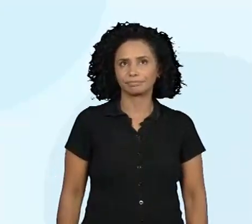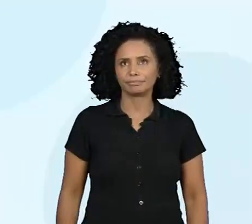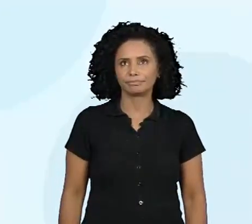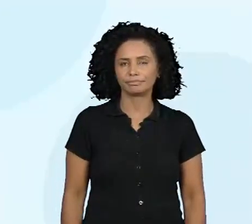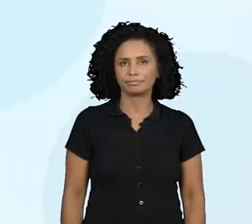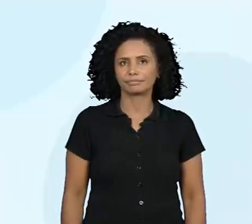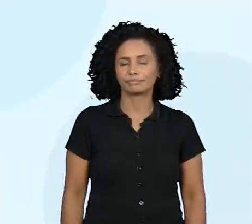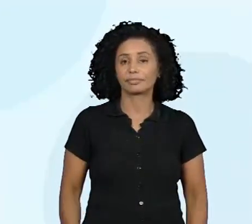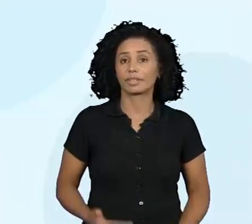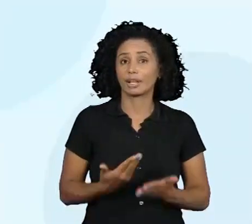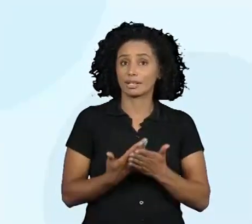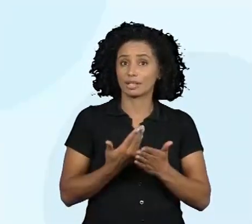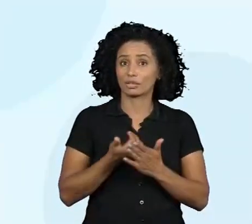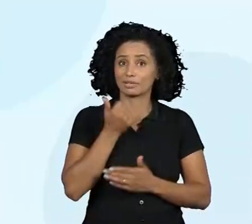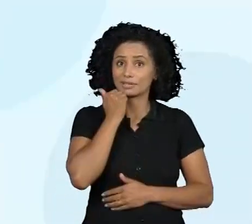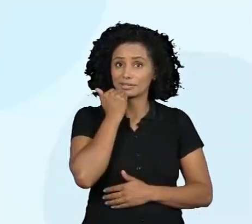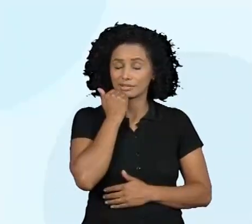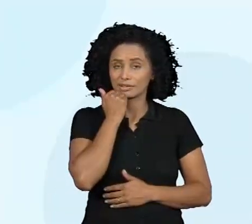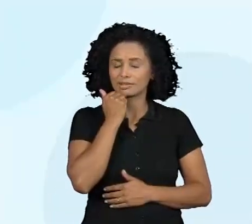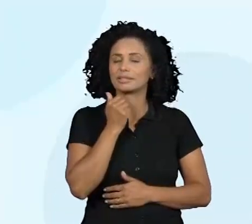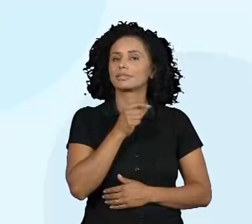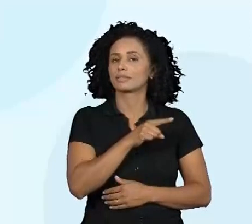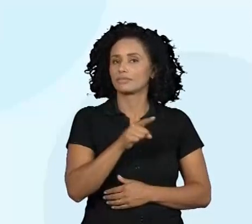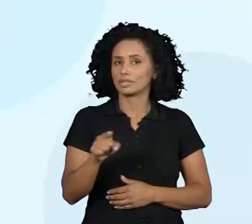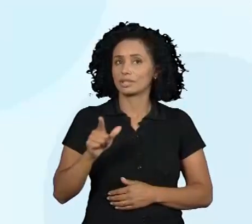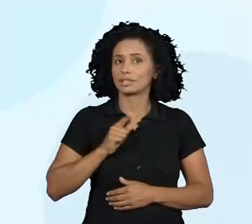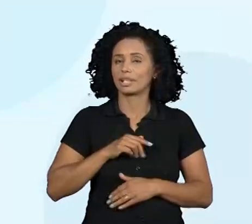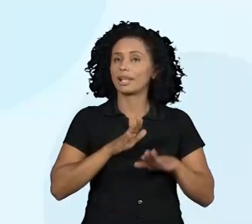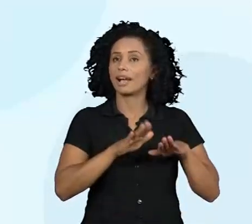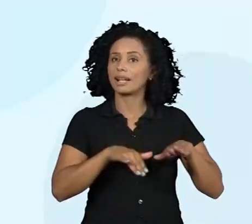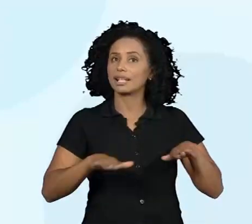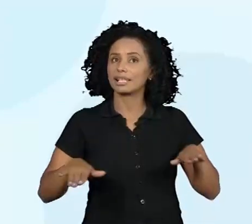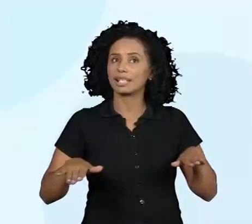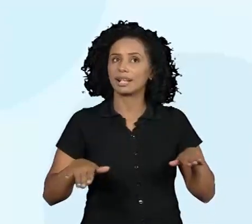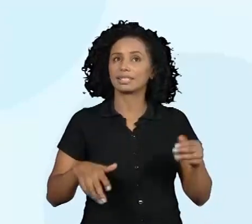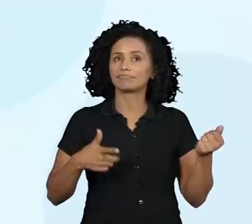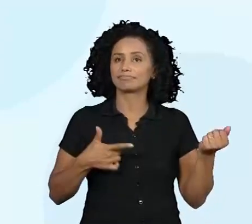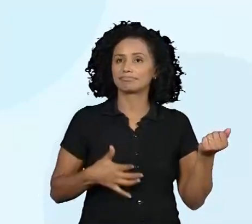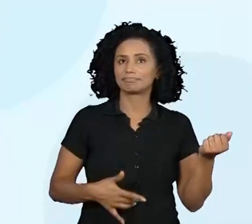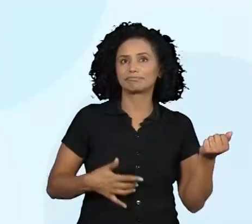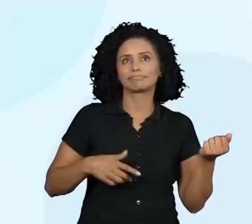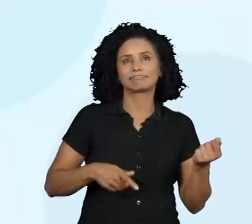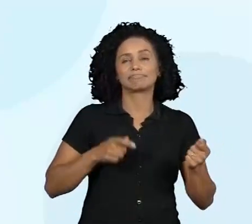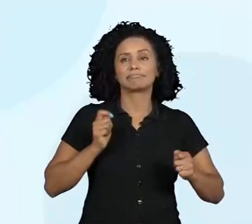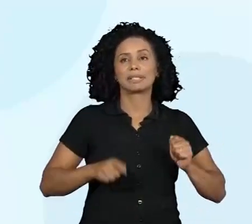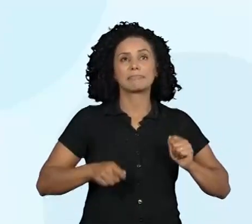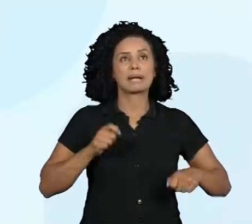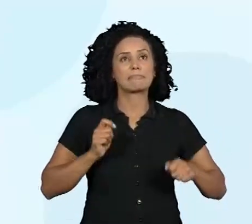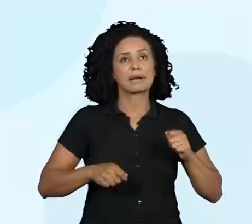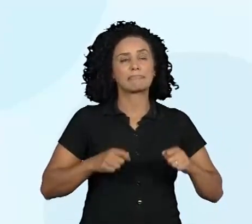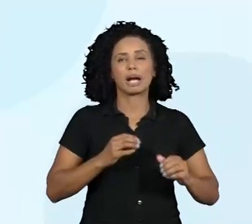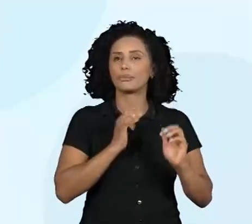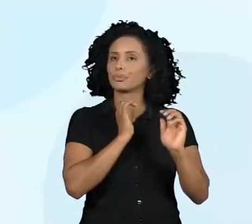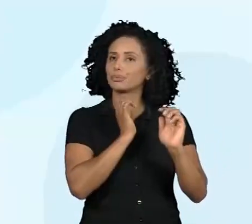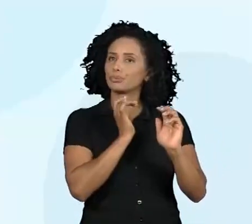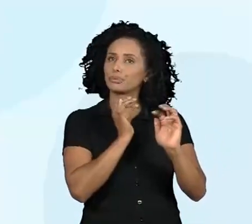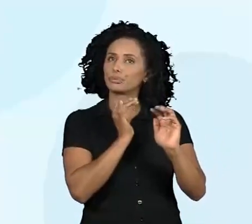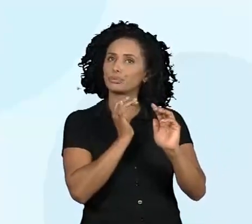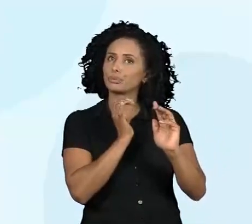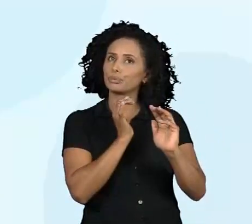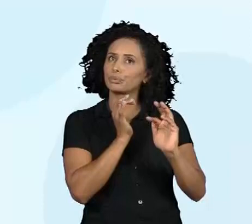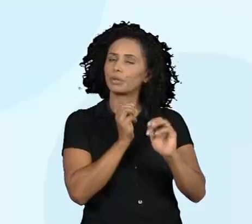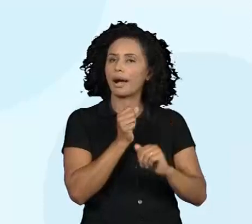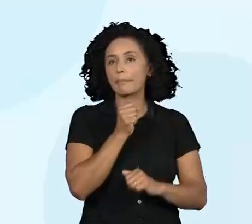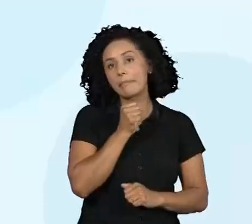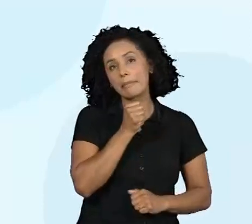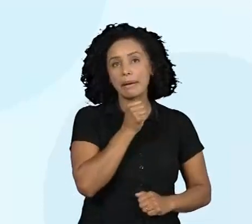de ciências em que a gente tem estas crianças... Ah, professora Genô, elas estão se